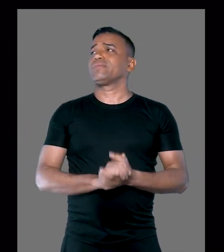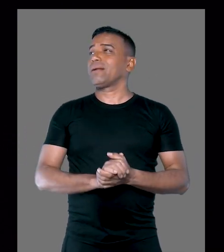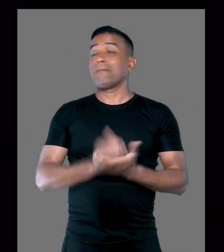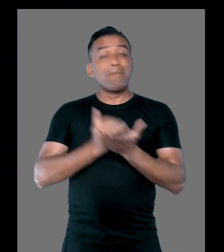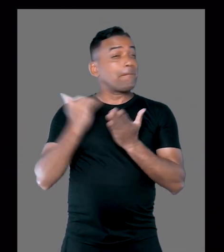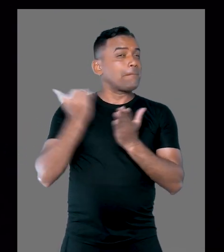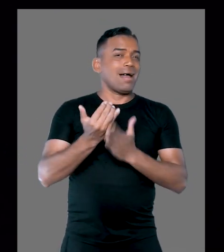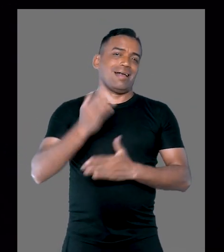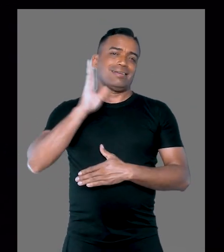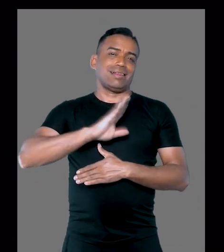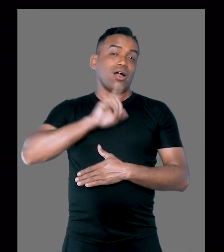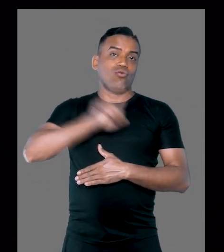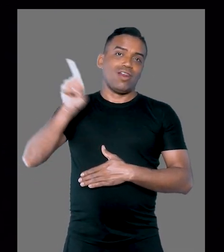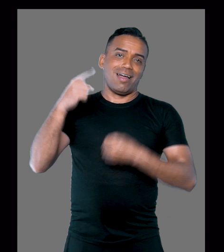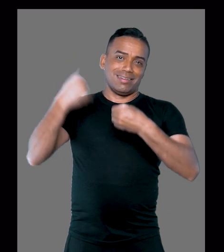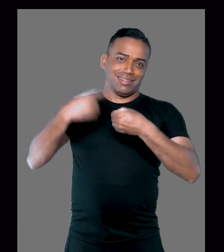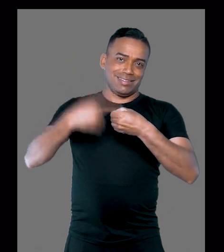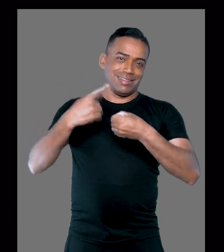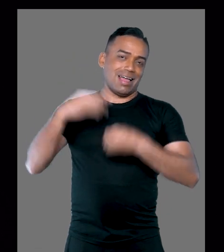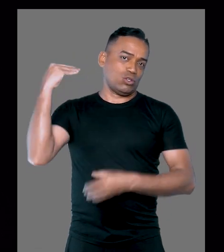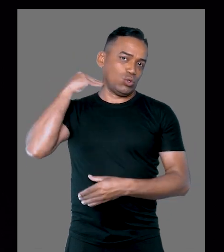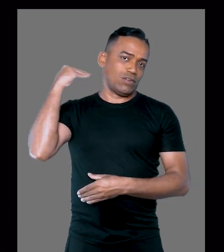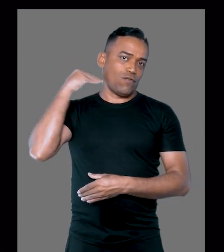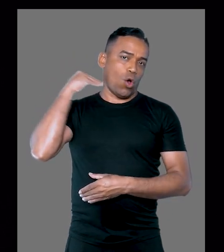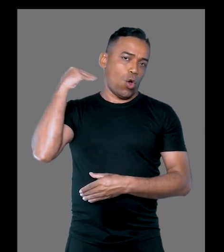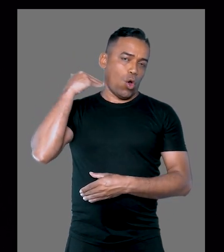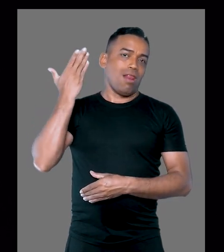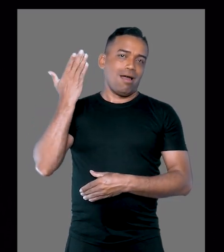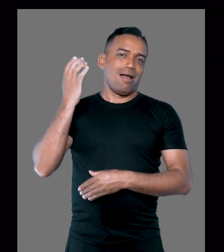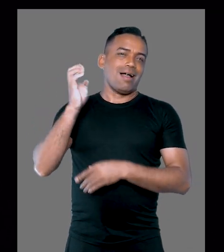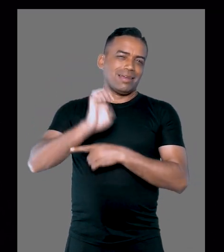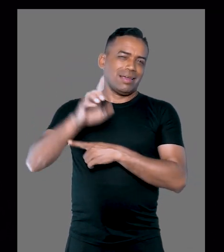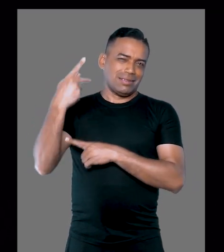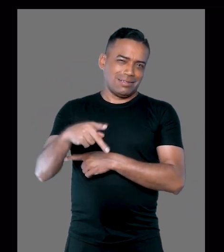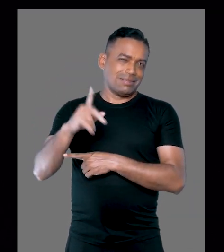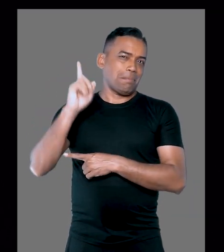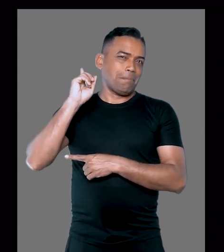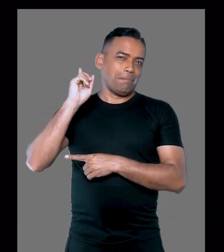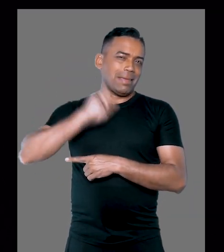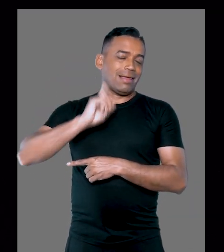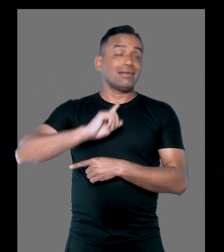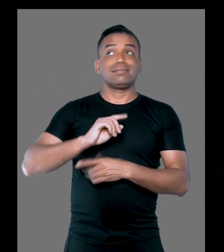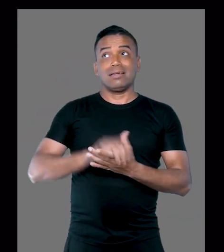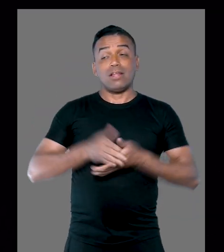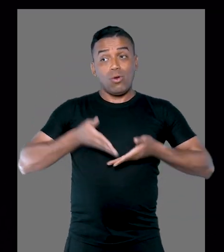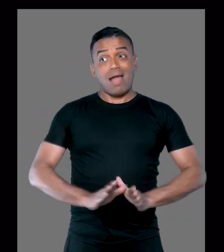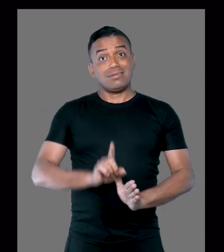mais legais foram as de Juiz de Fora, porque é onde eu nasci, e também porque, embora eu tenha morado